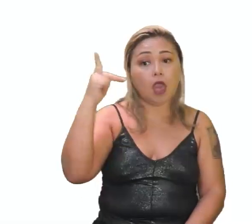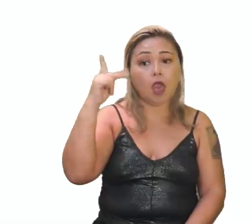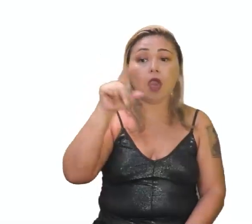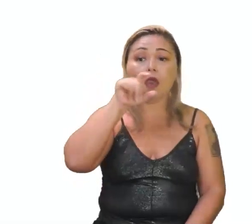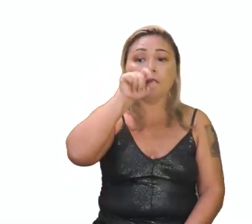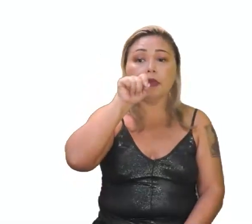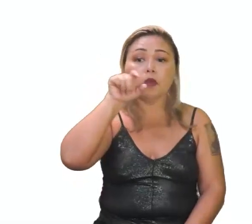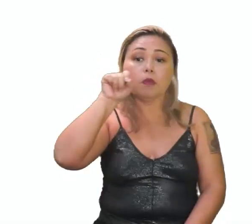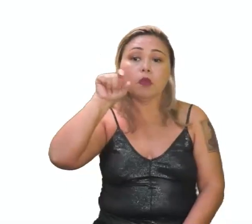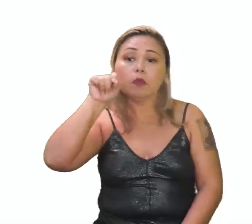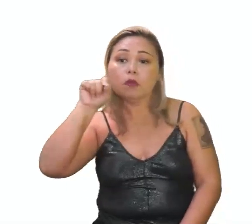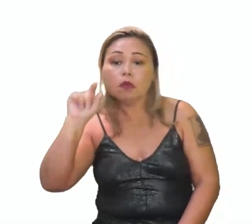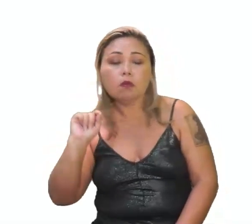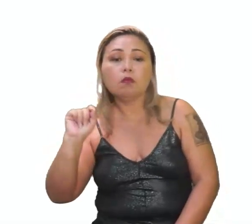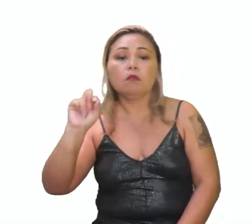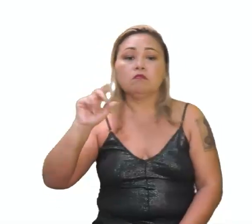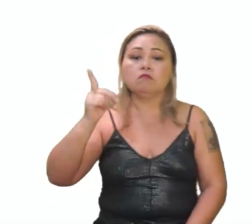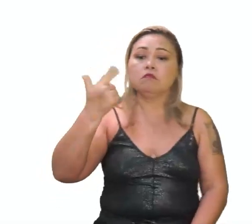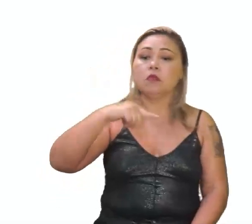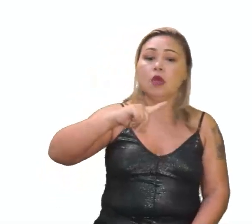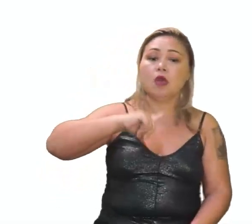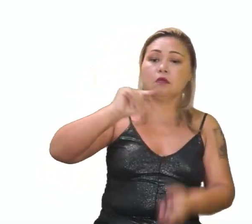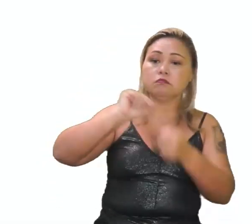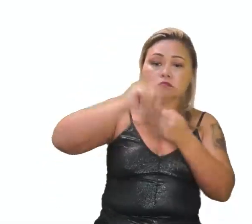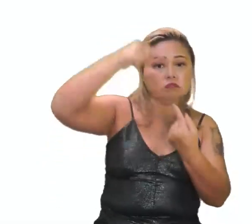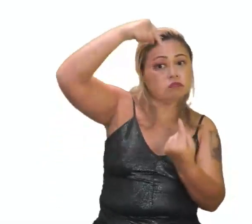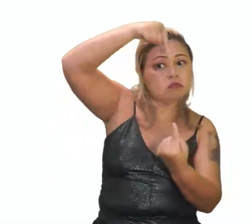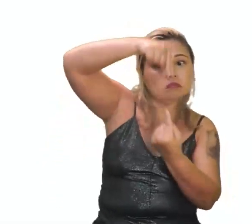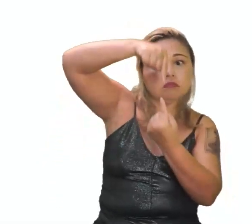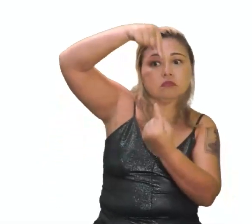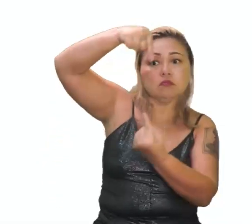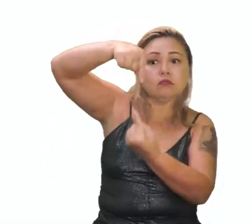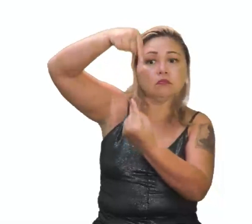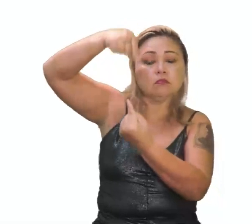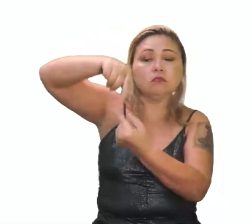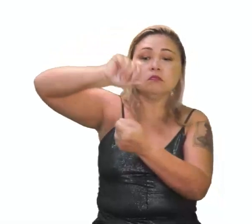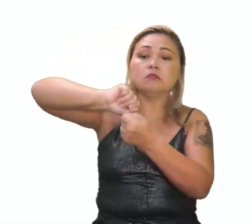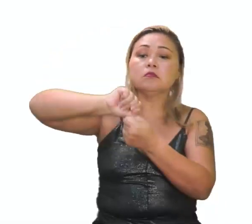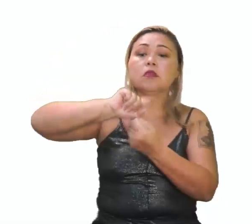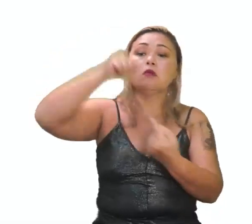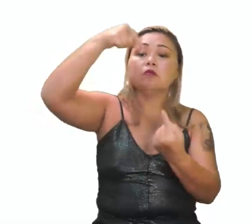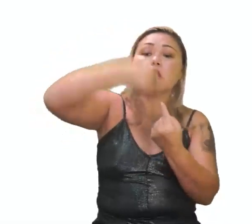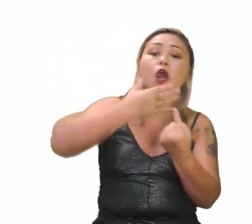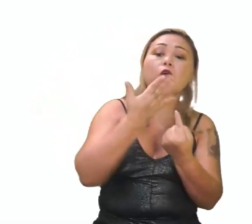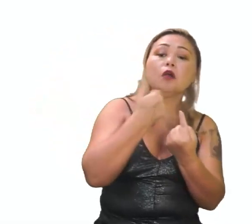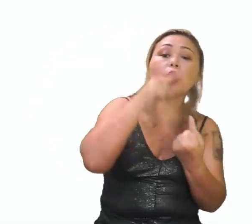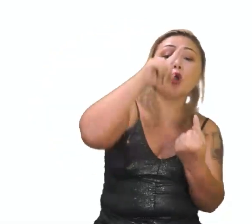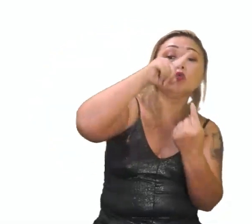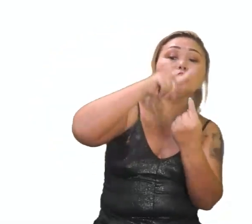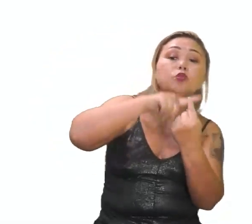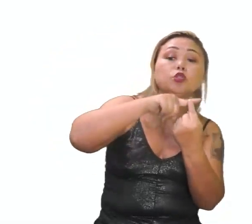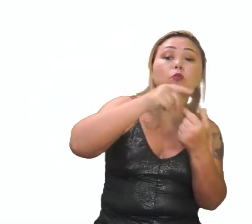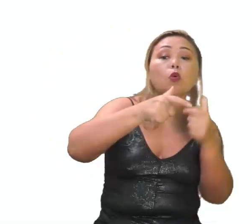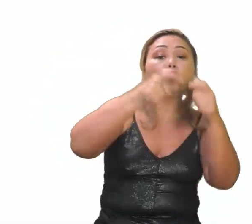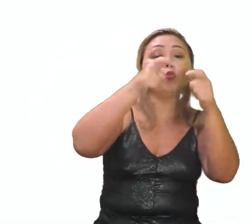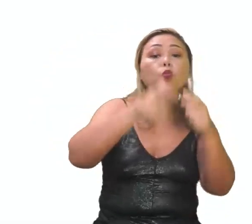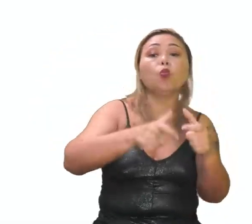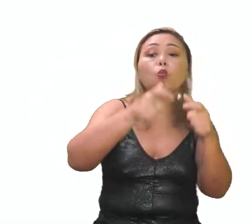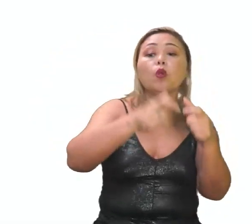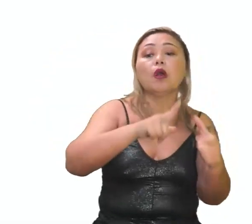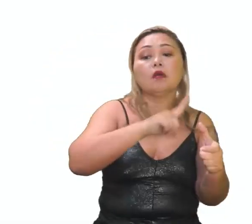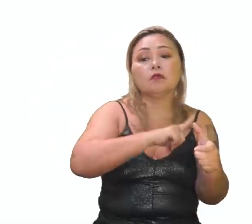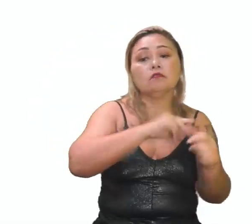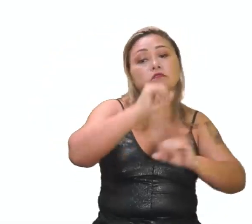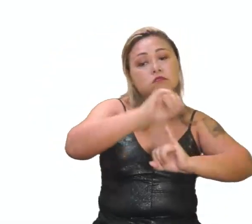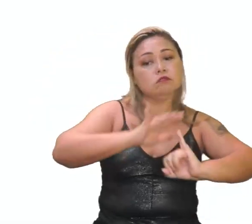esses bicos, que ele fazia a relação do hábito alimentar com o tipo de local que eles estavam, em cada